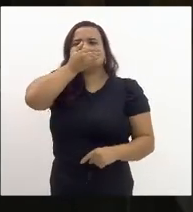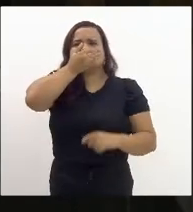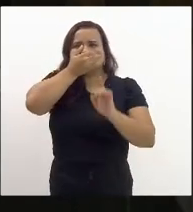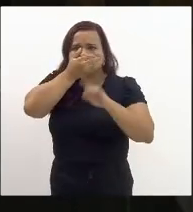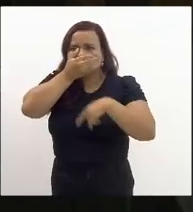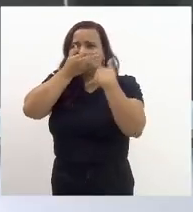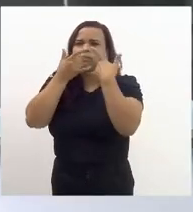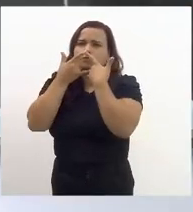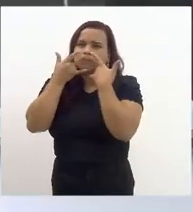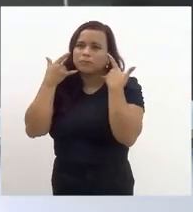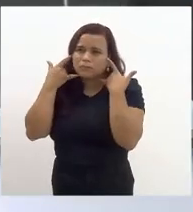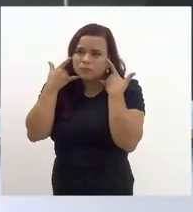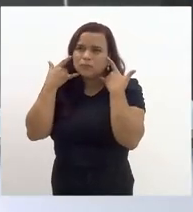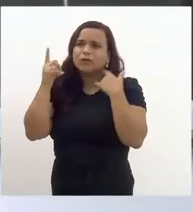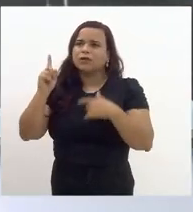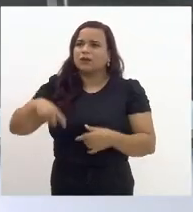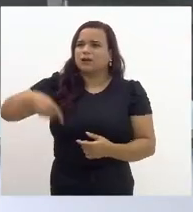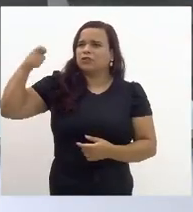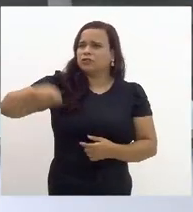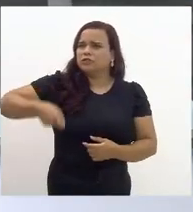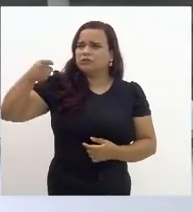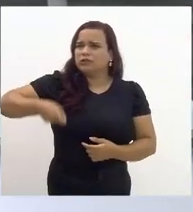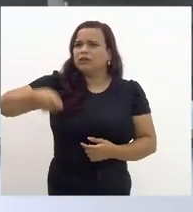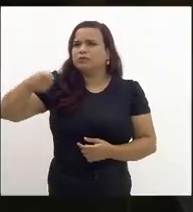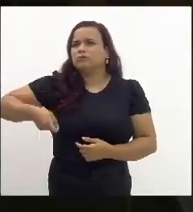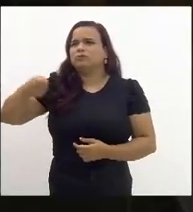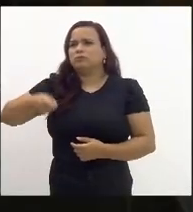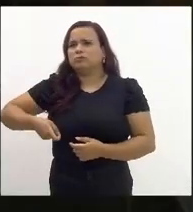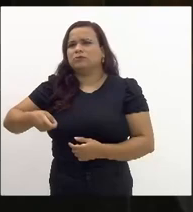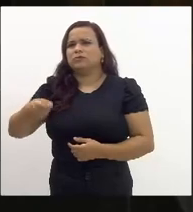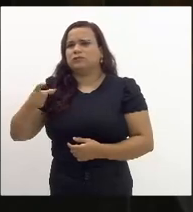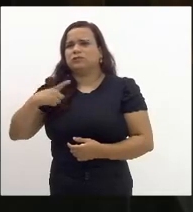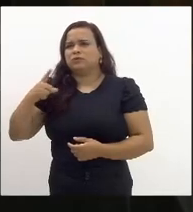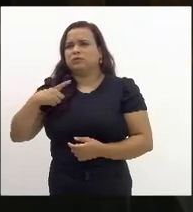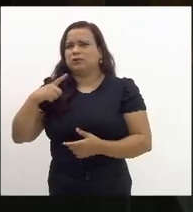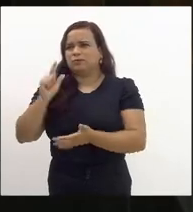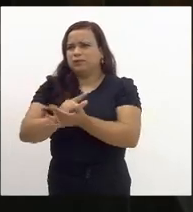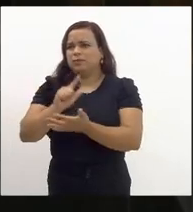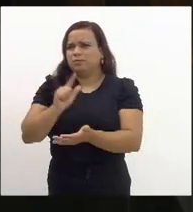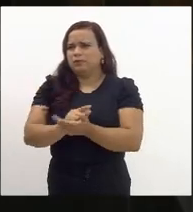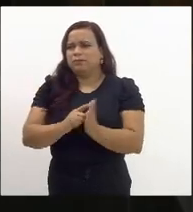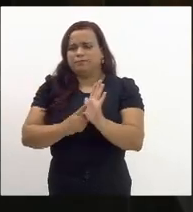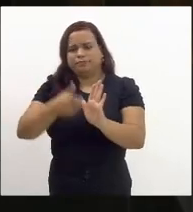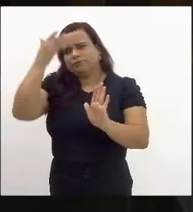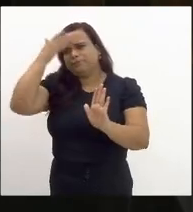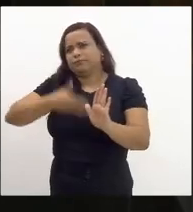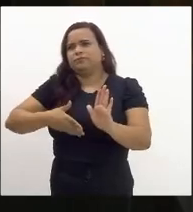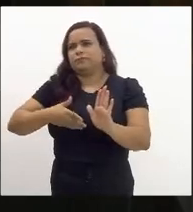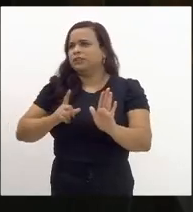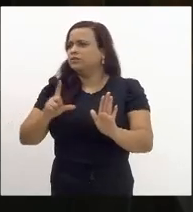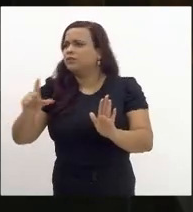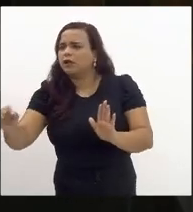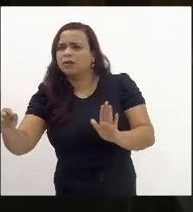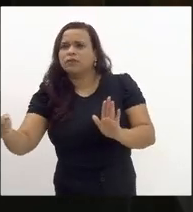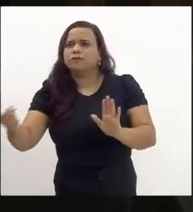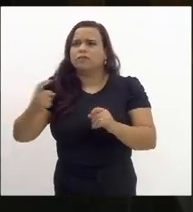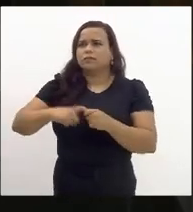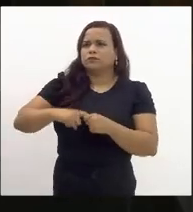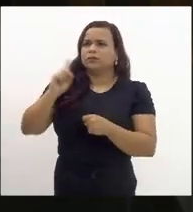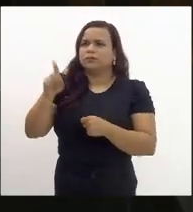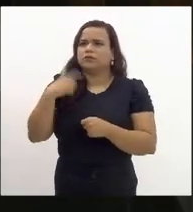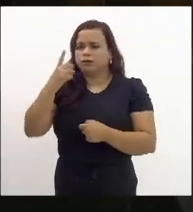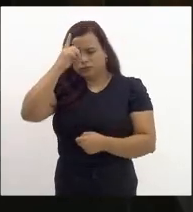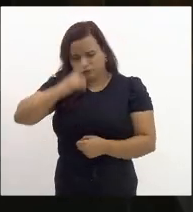é a ditadura de nos obrigar a ter um passaporte para sair e vir exercer o nosso